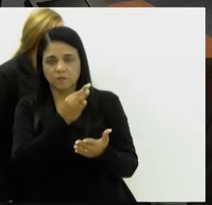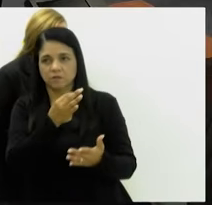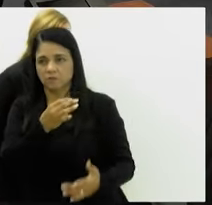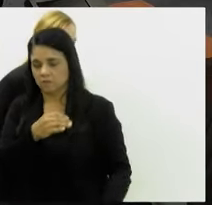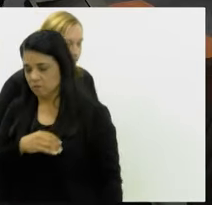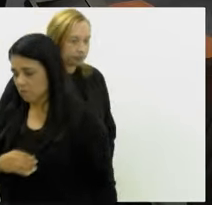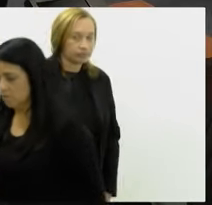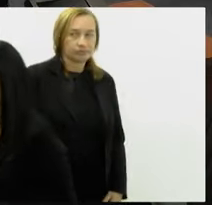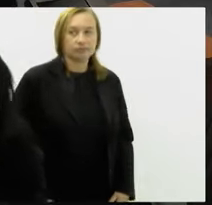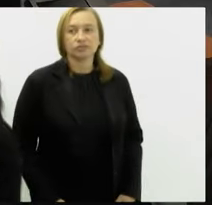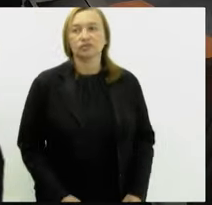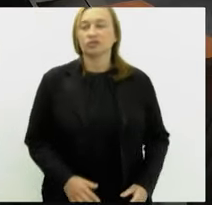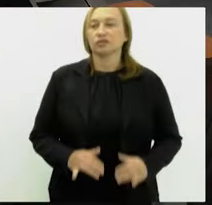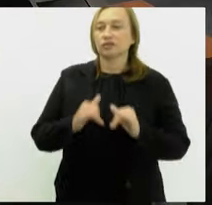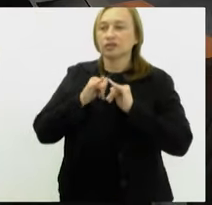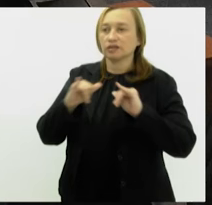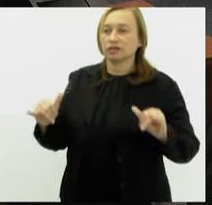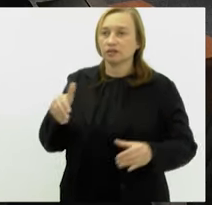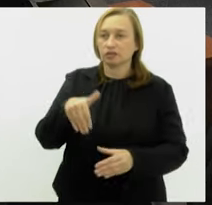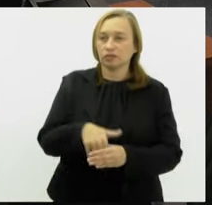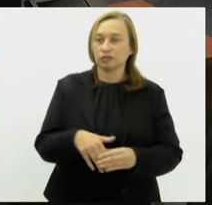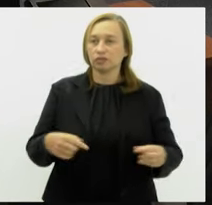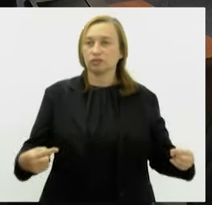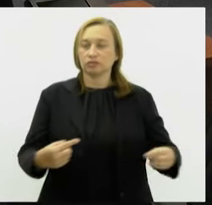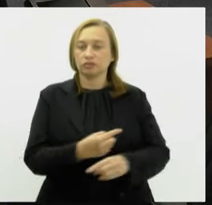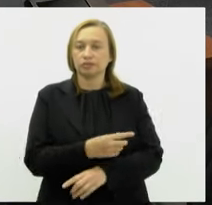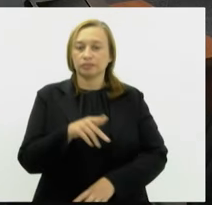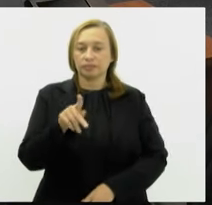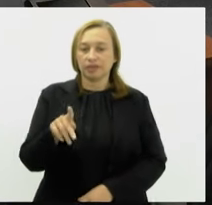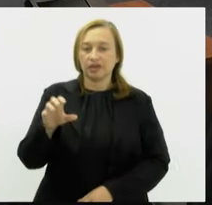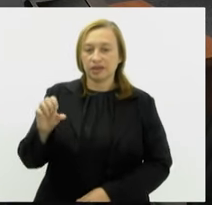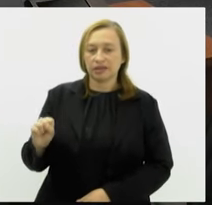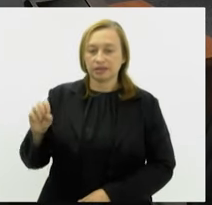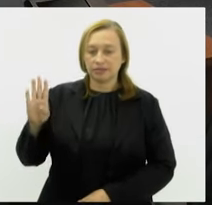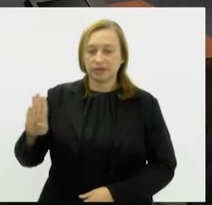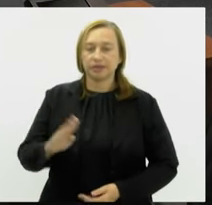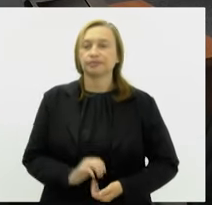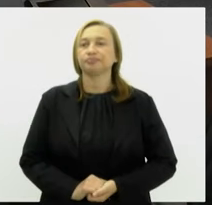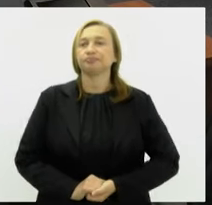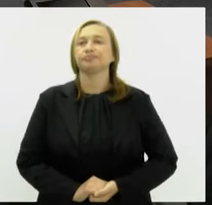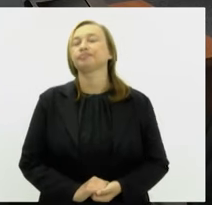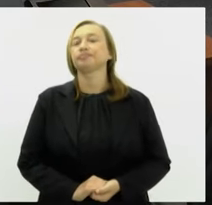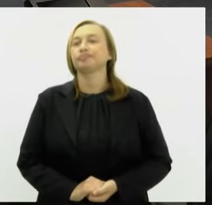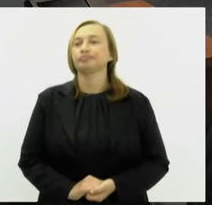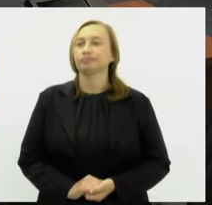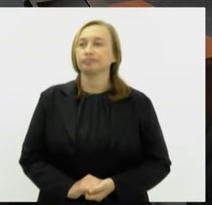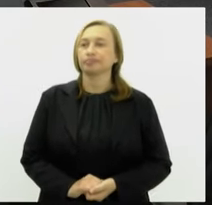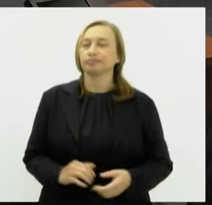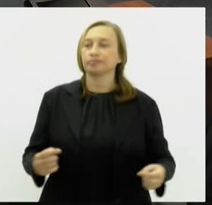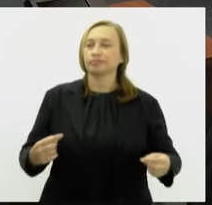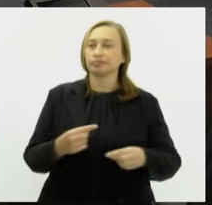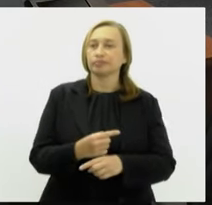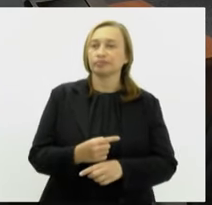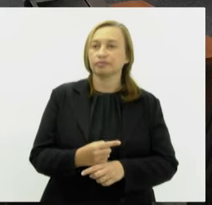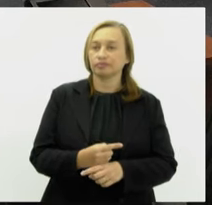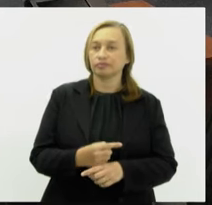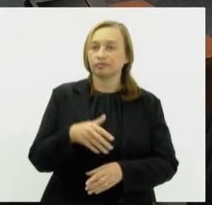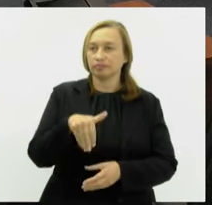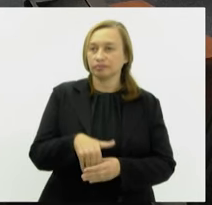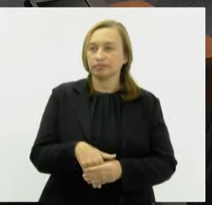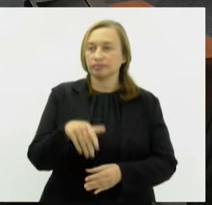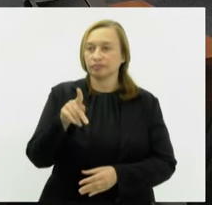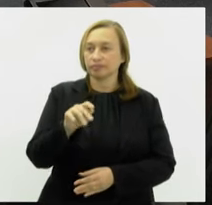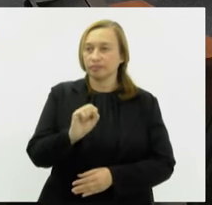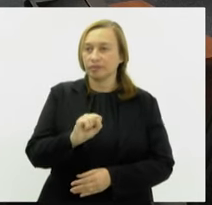declarar voto contrário da bancada do PSB. Voto contrário da bancada do PSB. Voto contrário da bancada do PSOL.